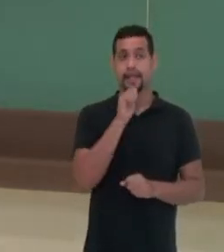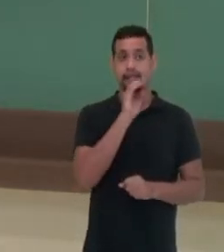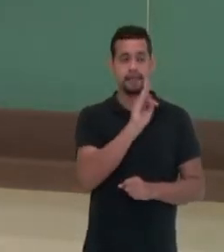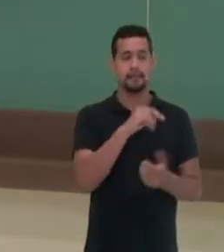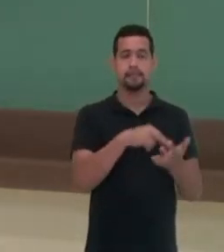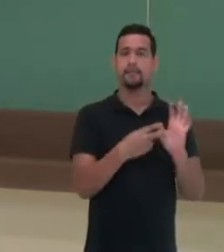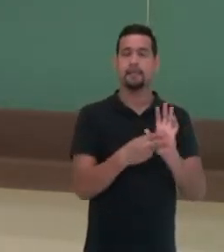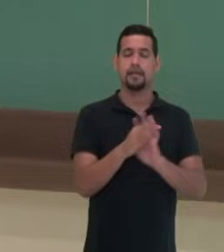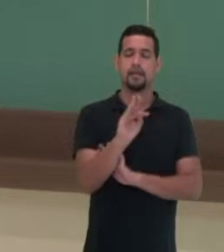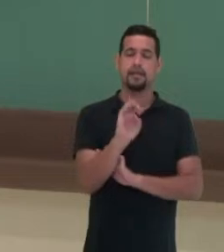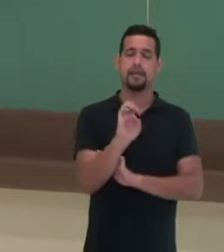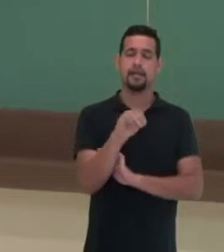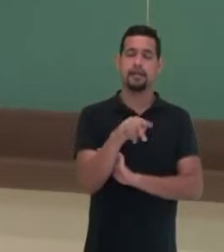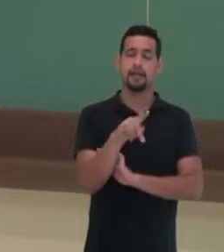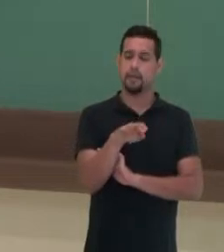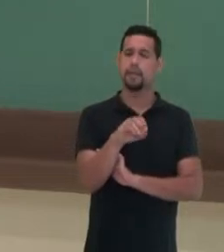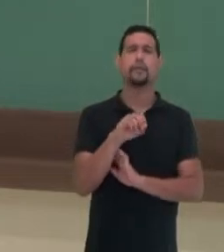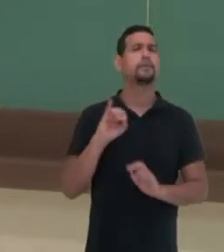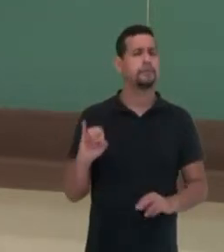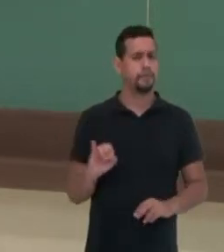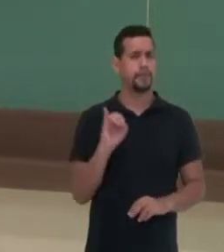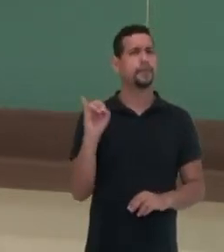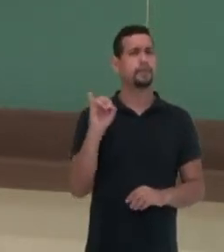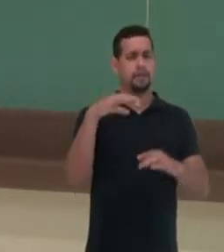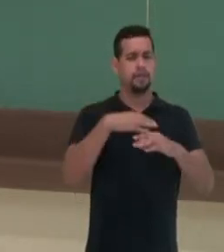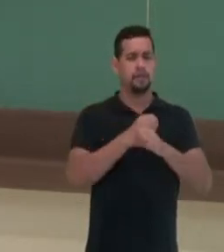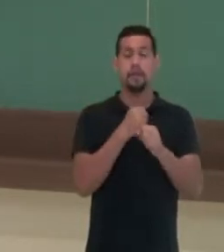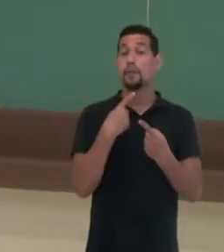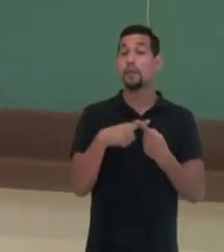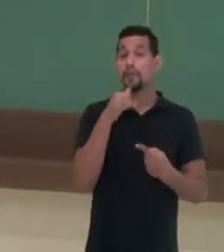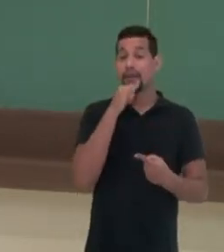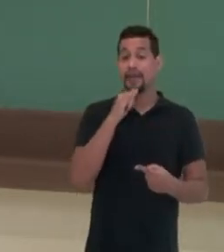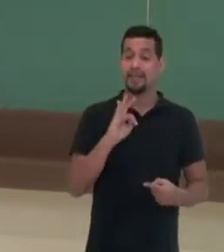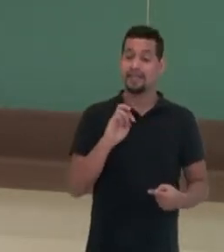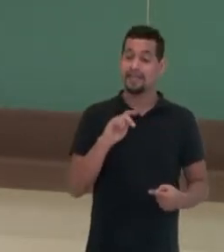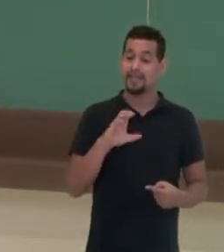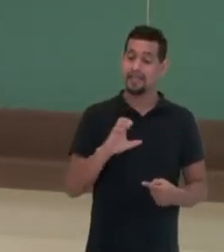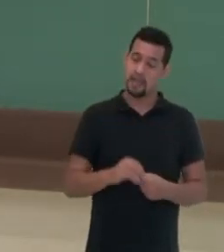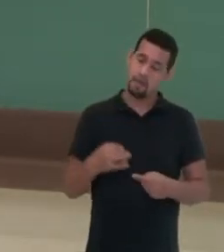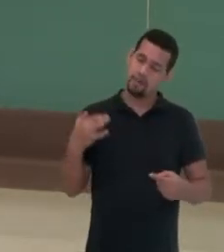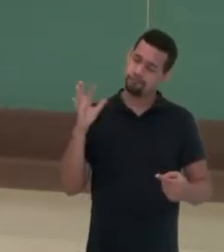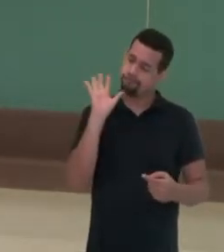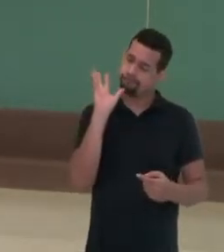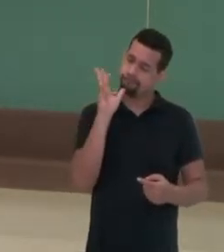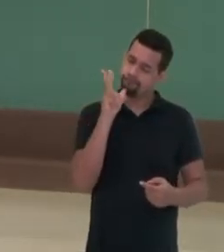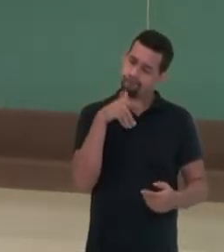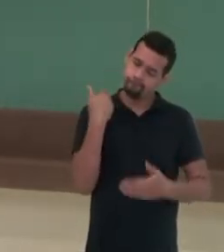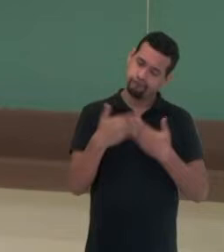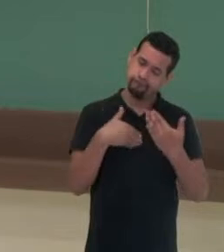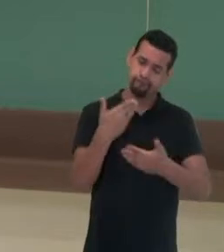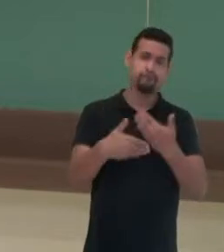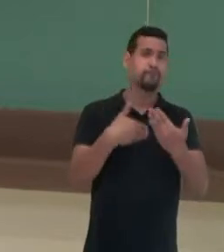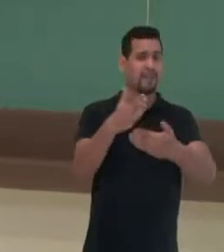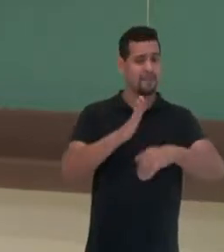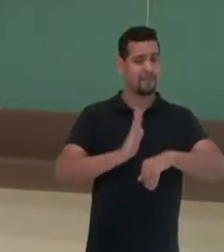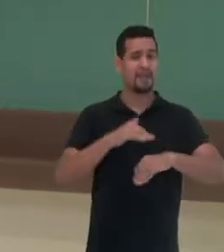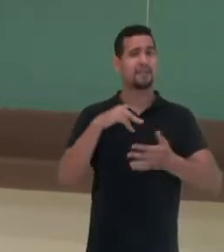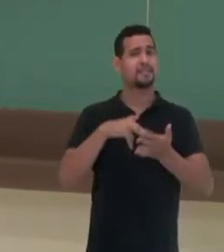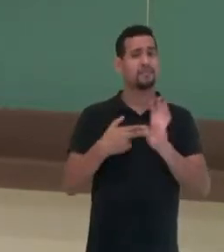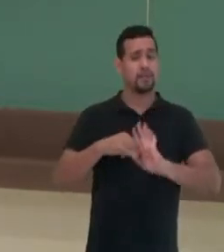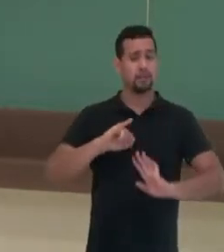tempo. Sim, o tempo vai nessa conta. Porque quanto mais tempo para se quitar algo, maior será